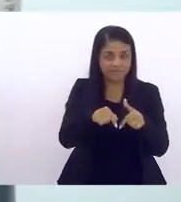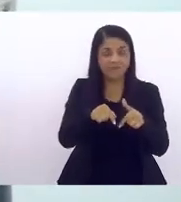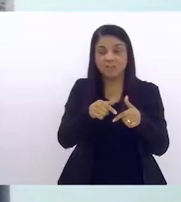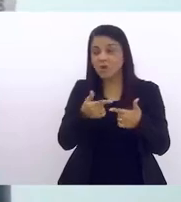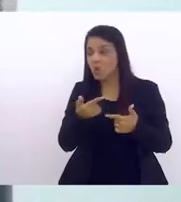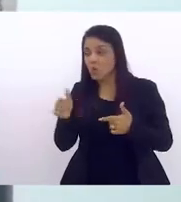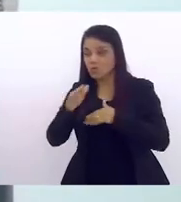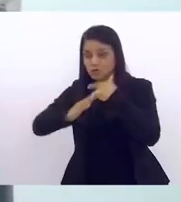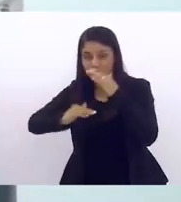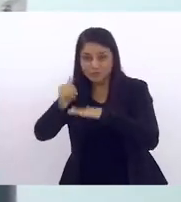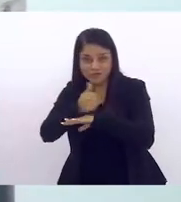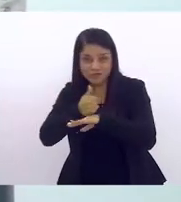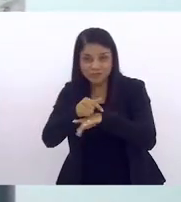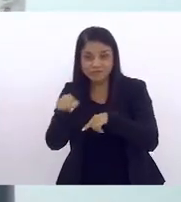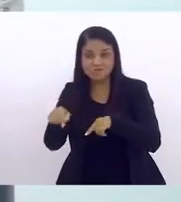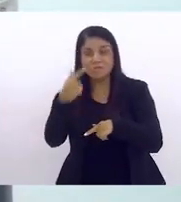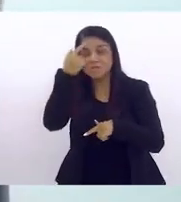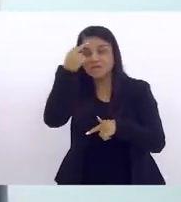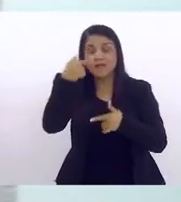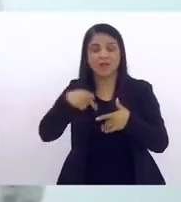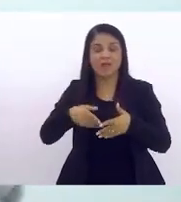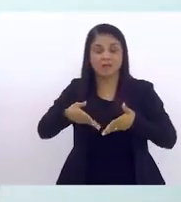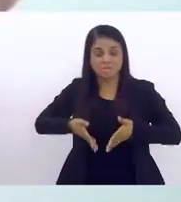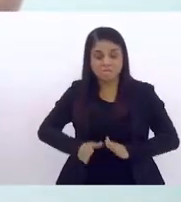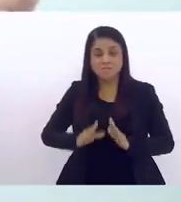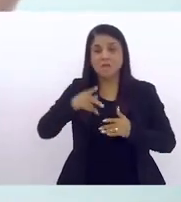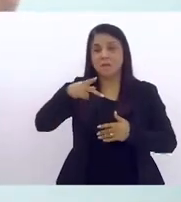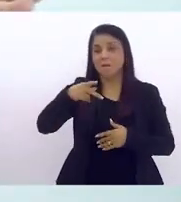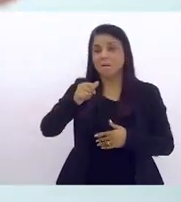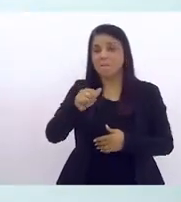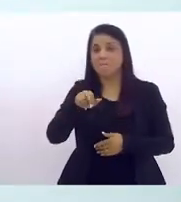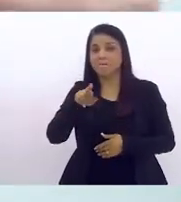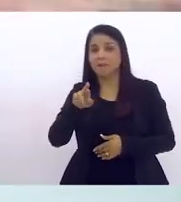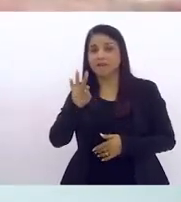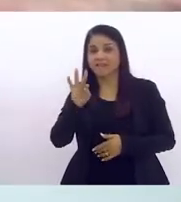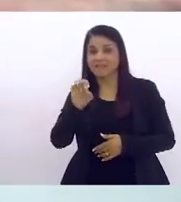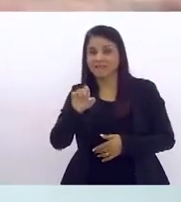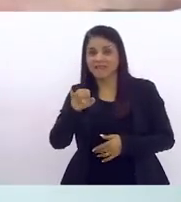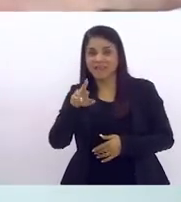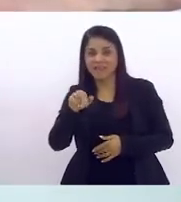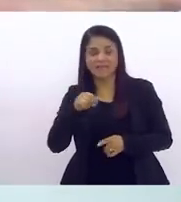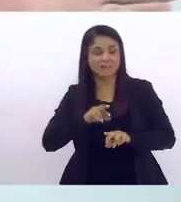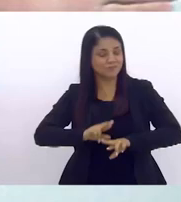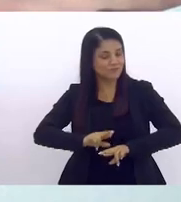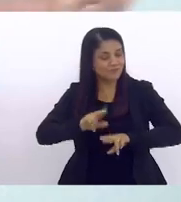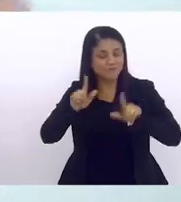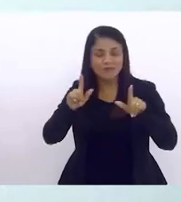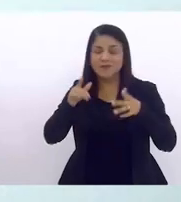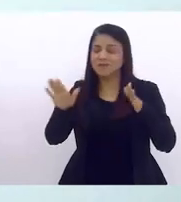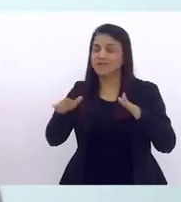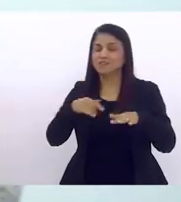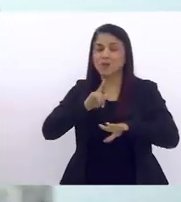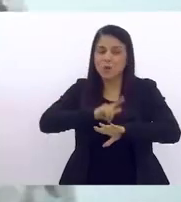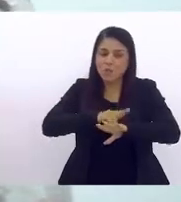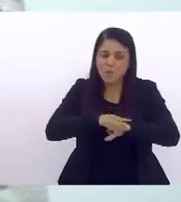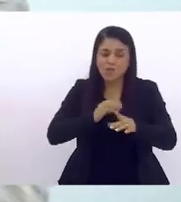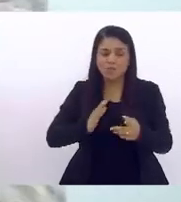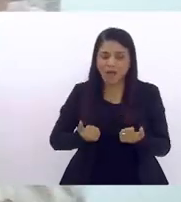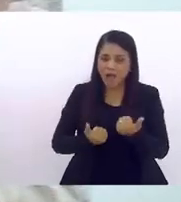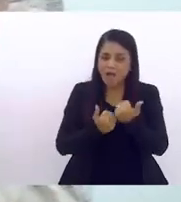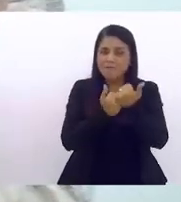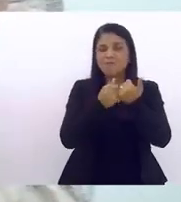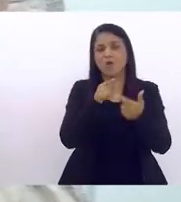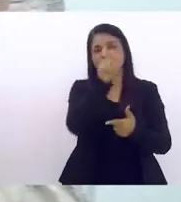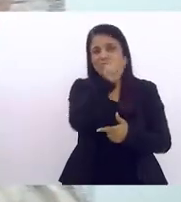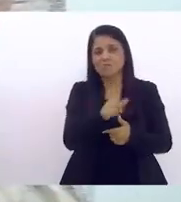achava que doula era parteira. Eu disse, não é isso. A doula é coisa da mulher, nessa hora. Então, teve